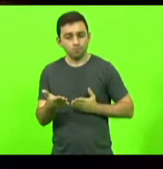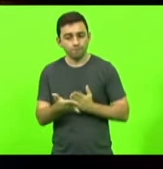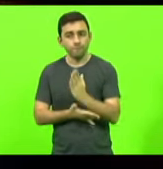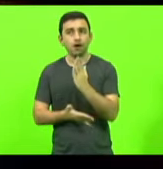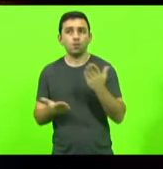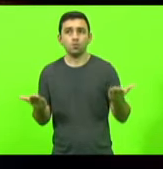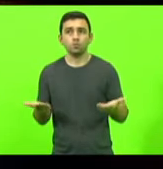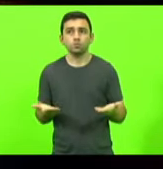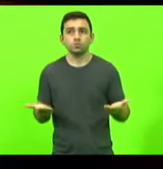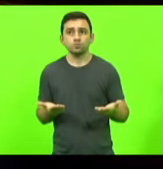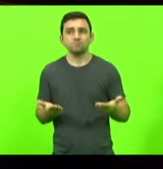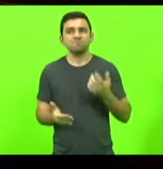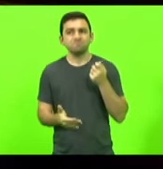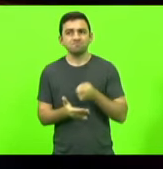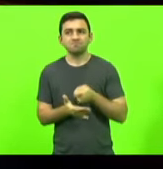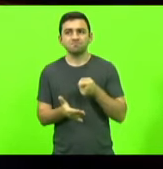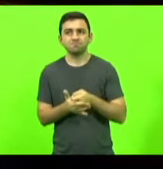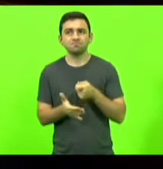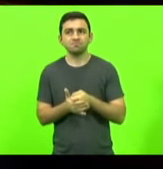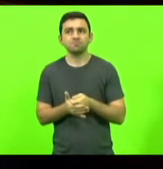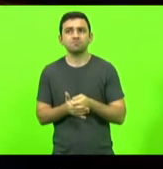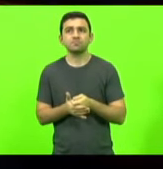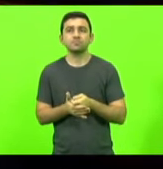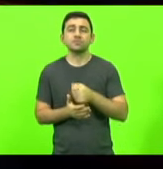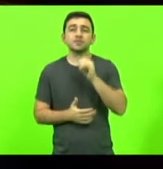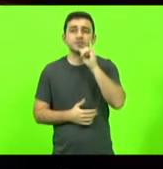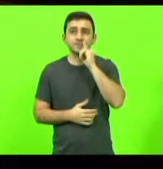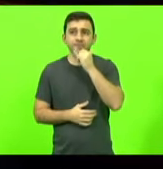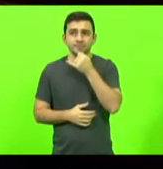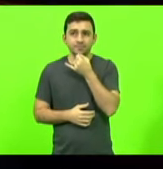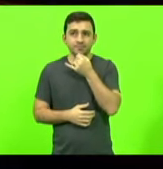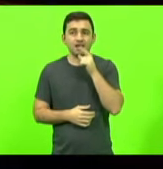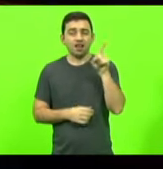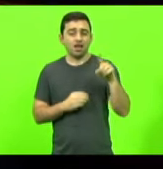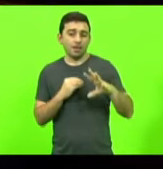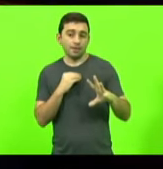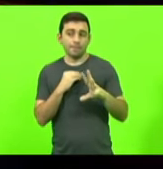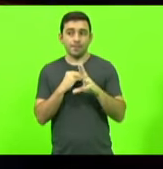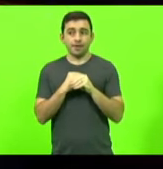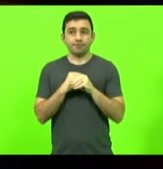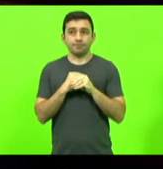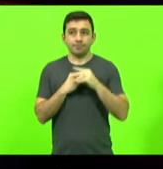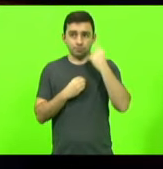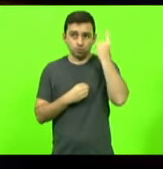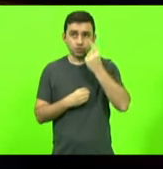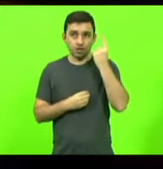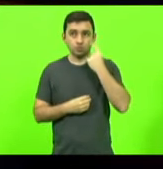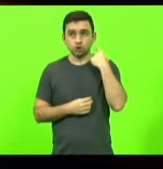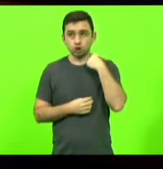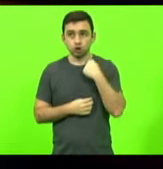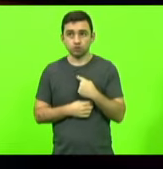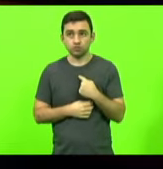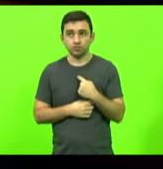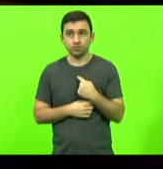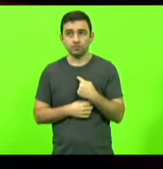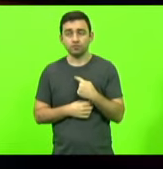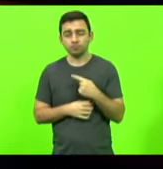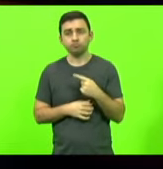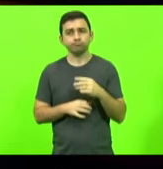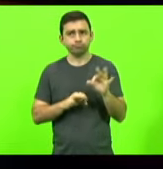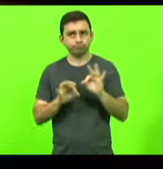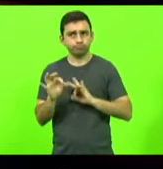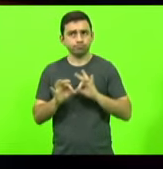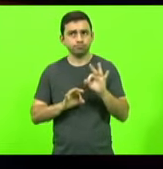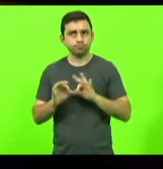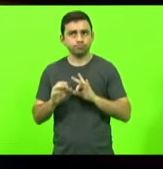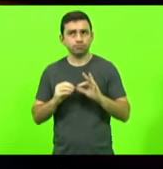hoje e exigir, infelizmente, que a emenda do deputado Silvio consiga ser viabilizada. E não vai